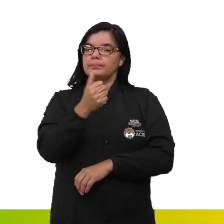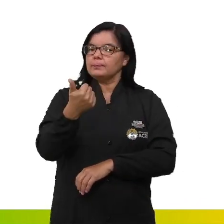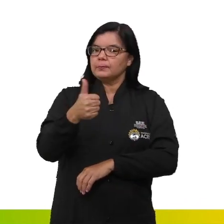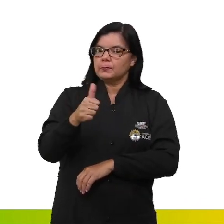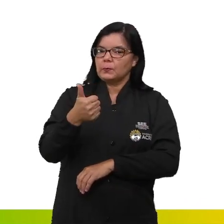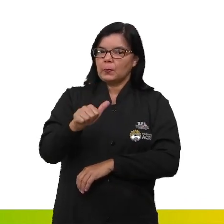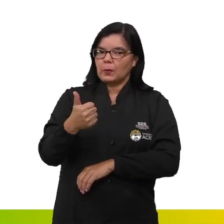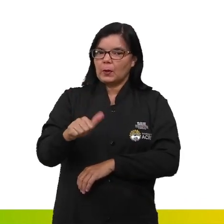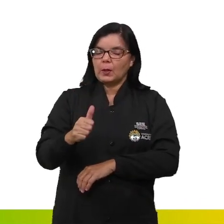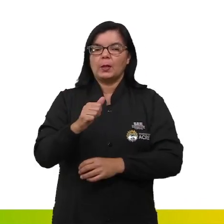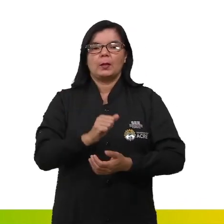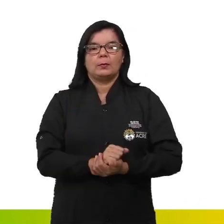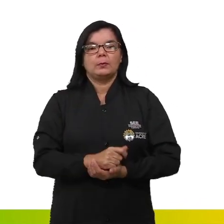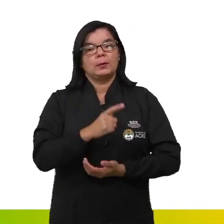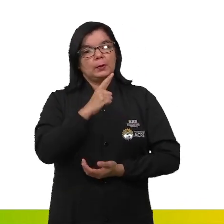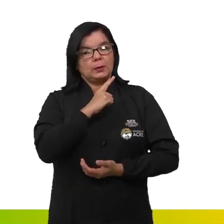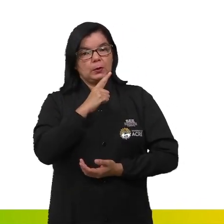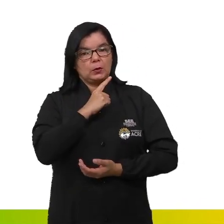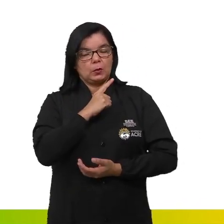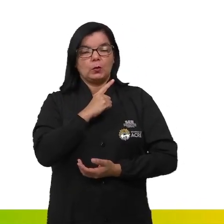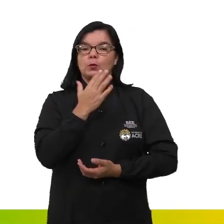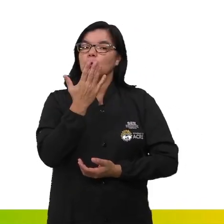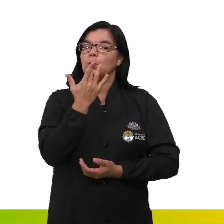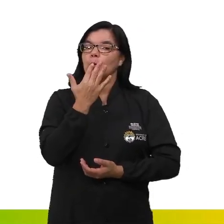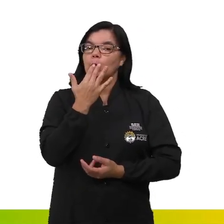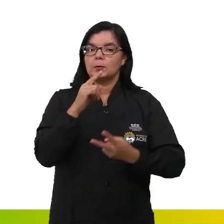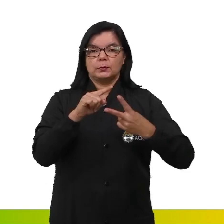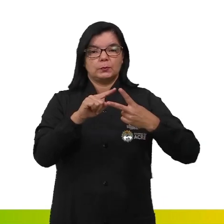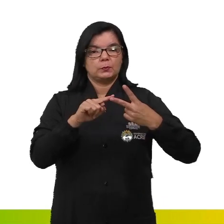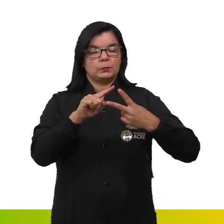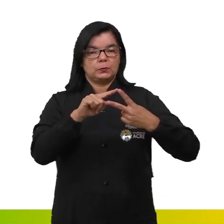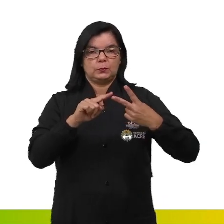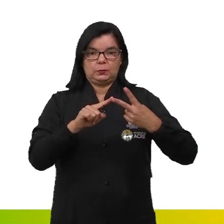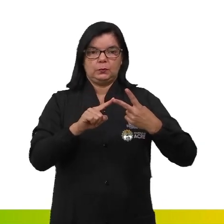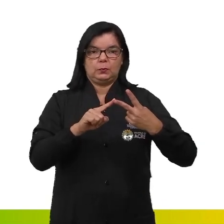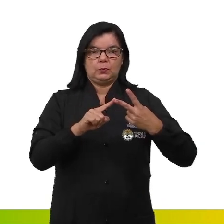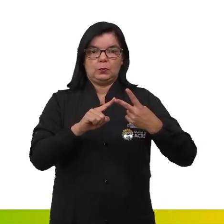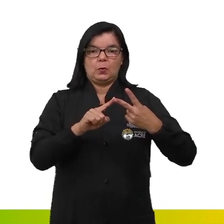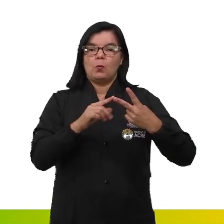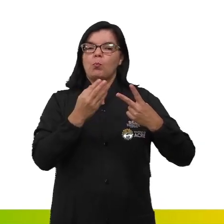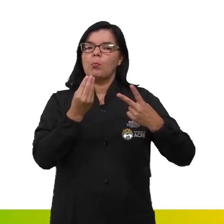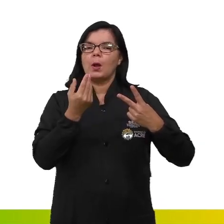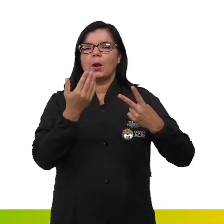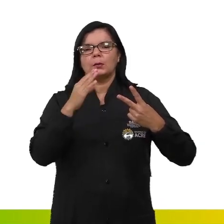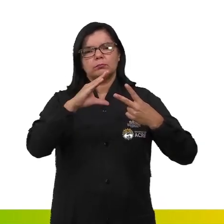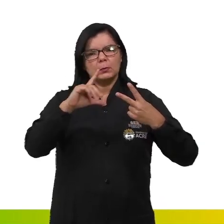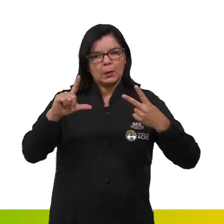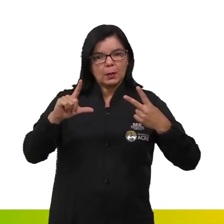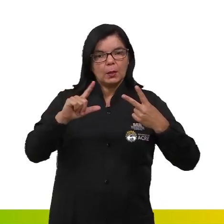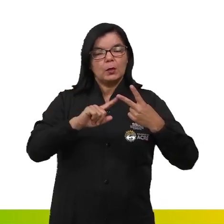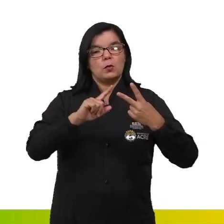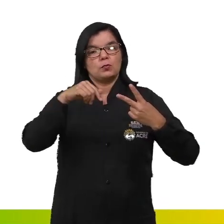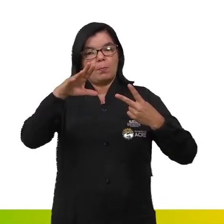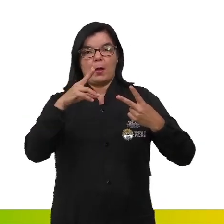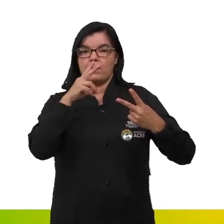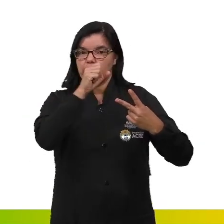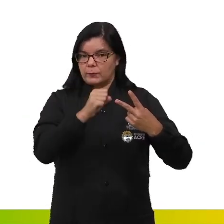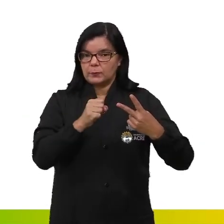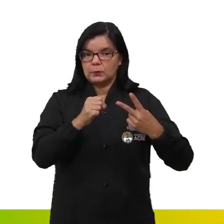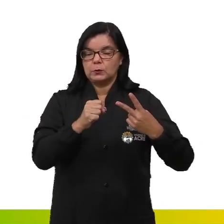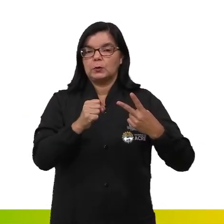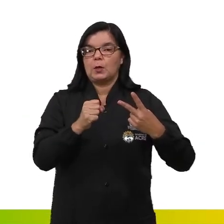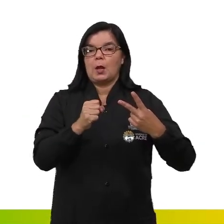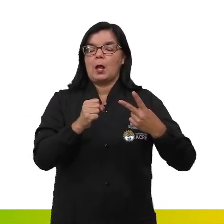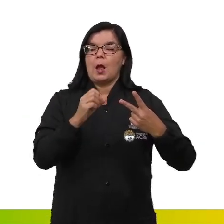avaliada. Aqui, então, nós temos duas tonalidades, tá? Uma mais clara e uma mais escura. A